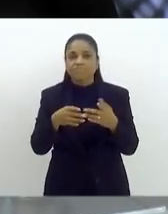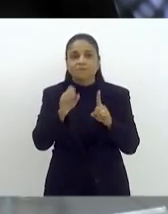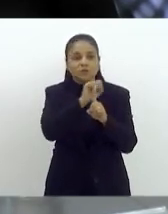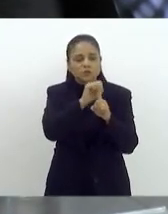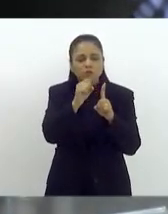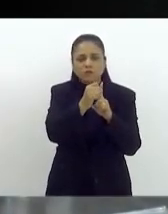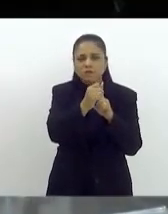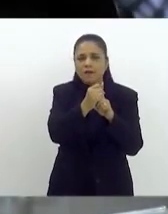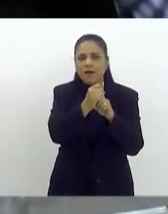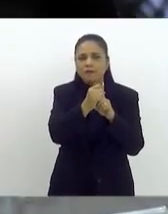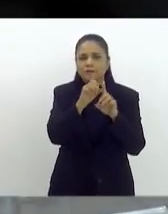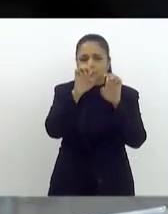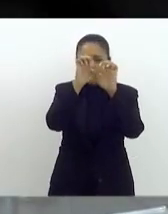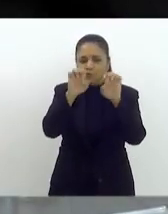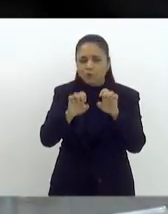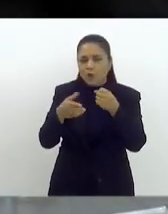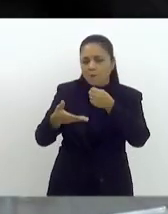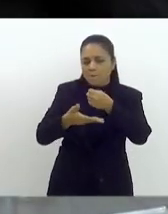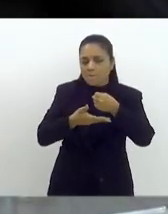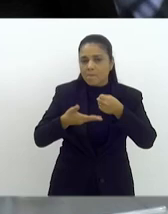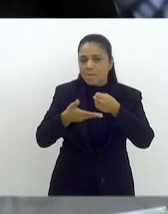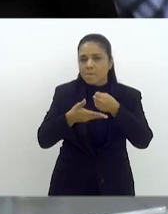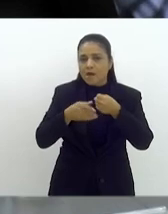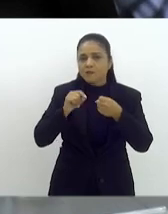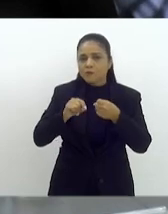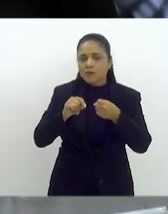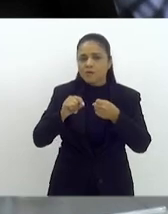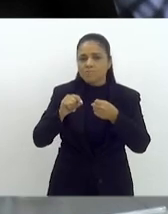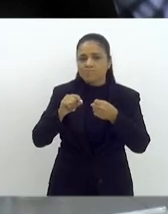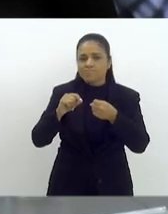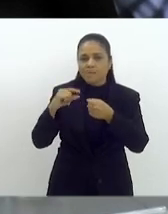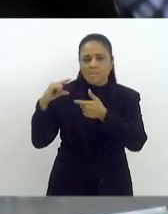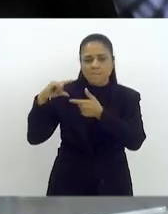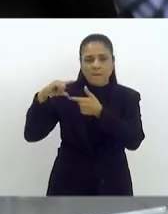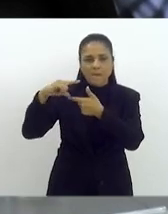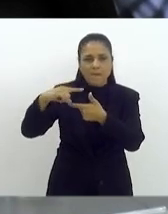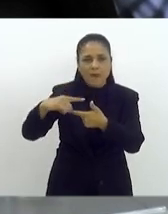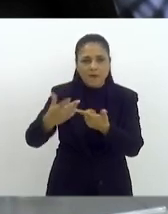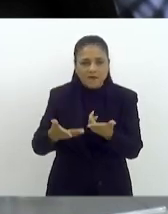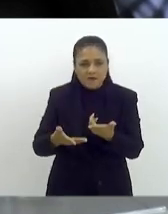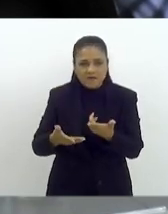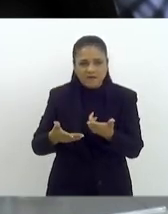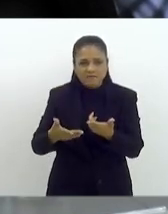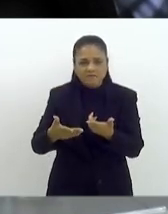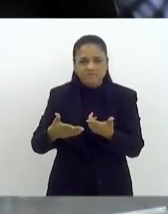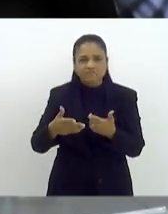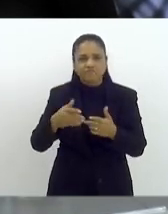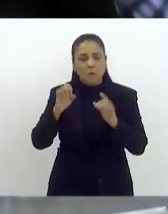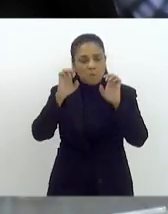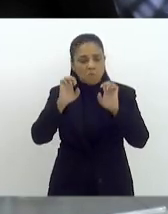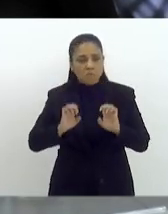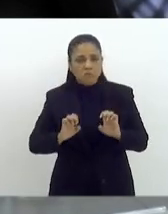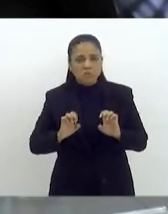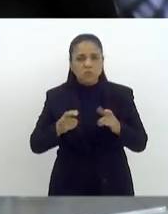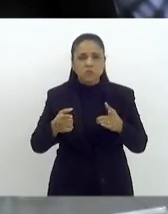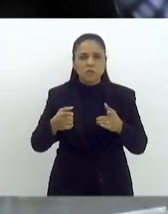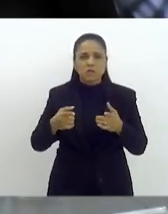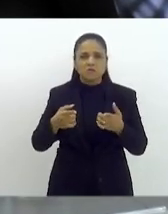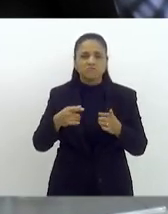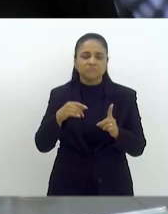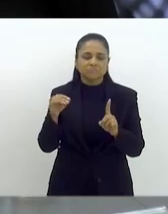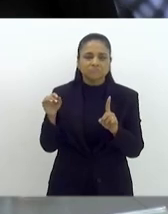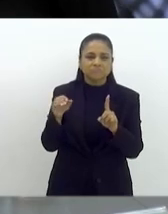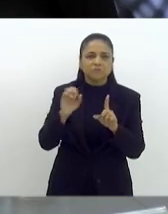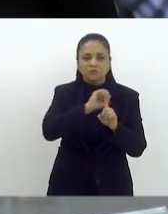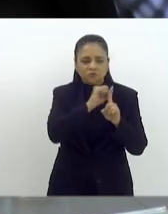estruturada a partir de uma base patriarcal que converge para posturas de misoginia no seio